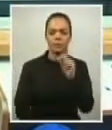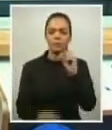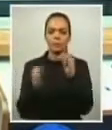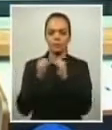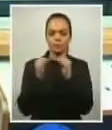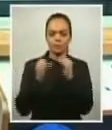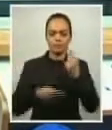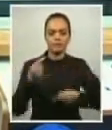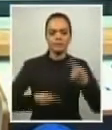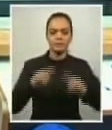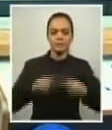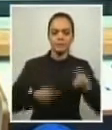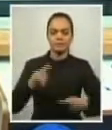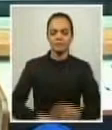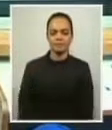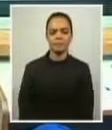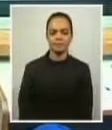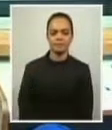instituição política